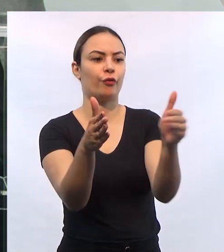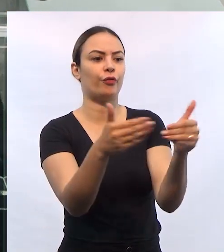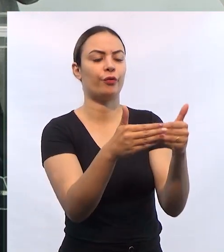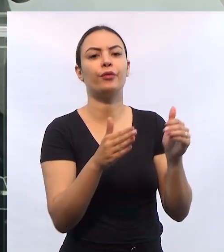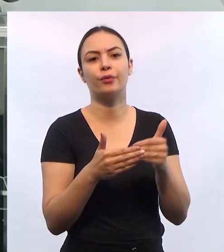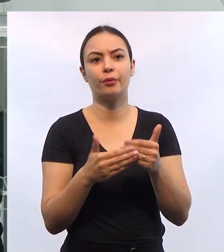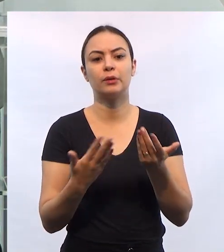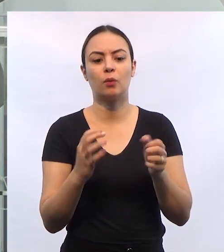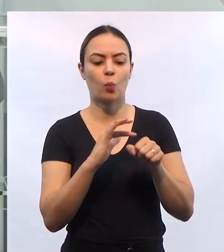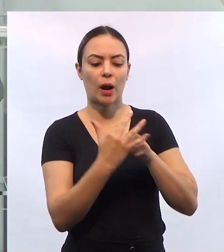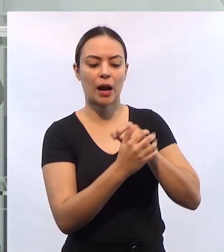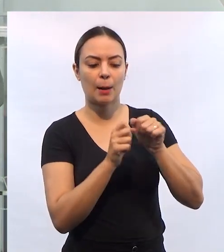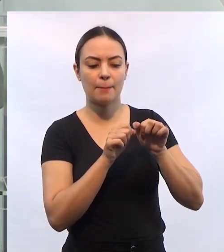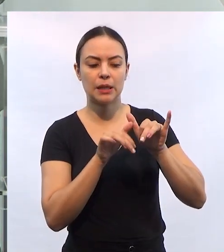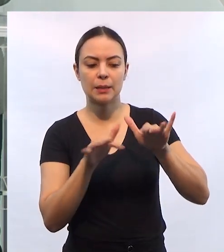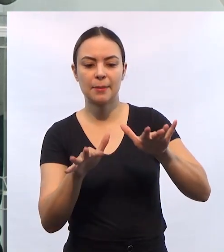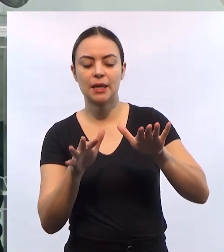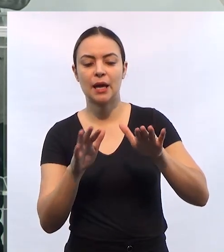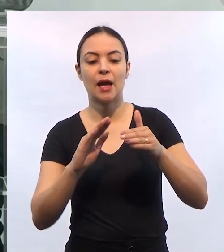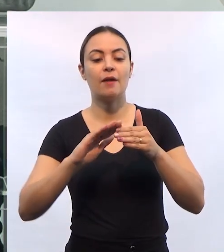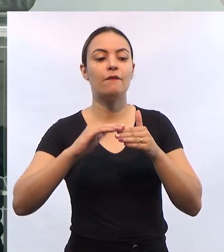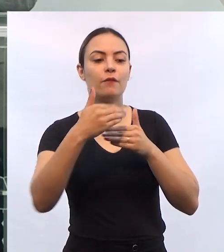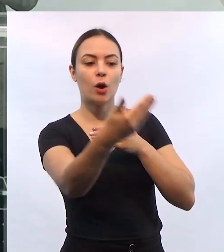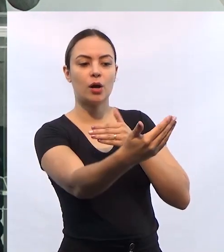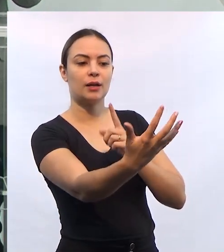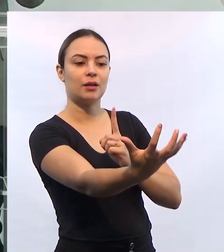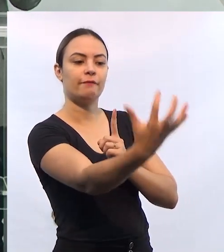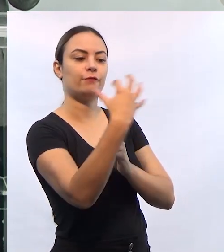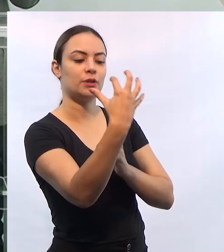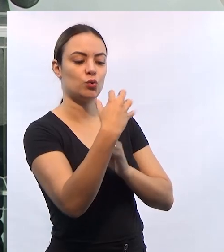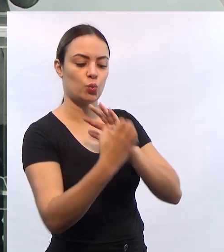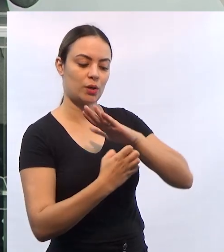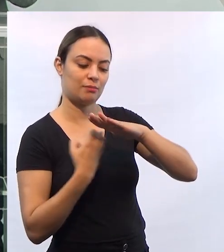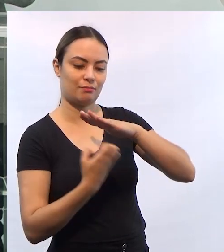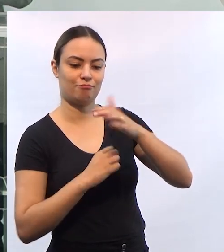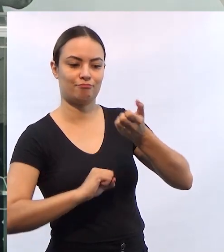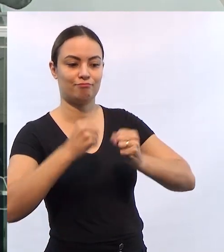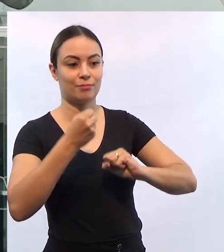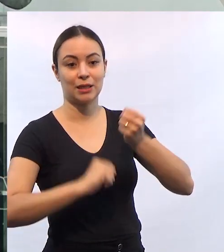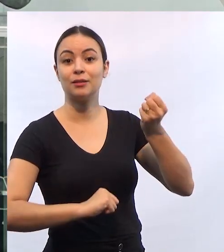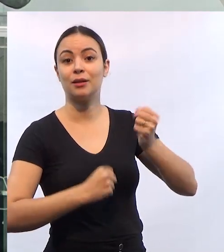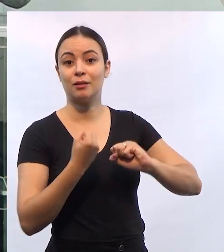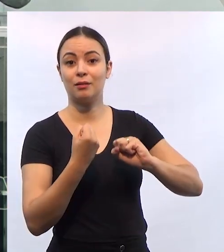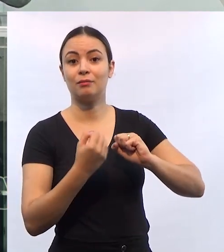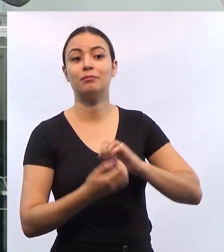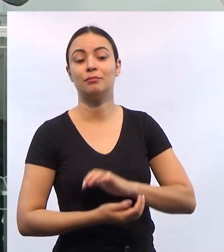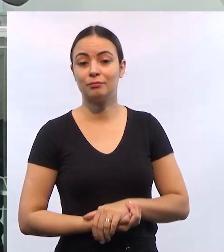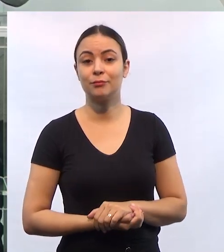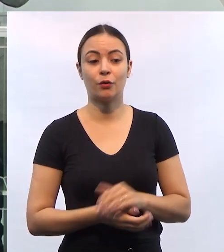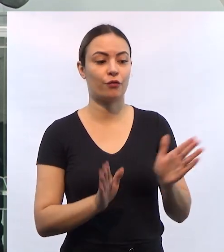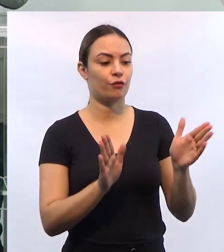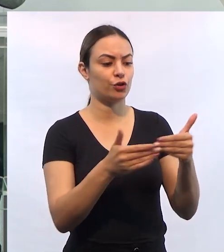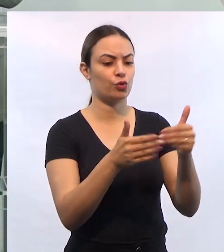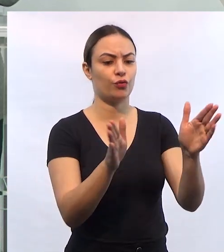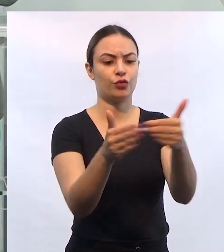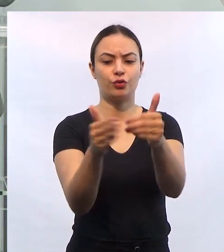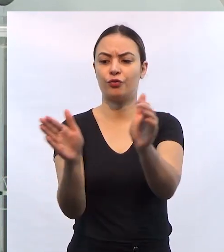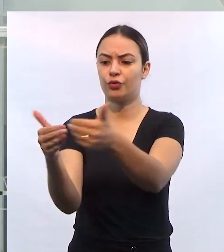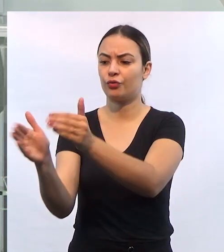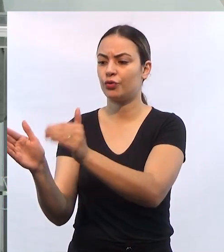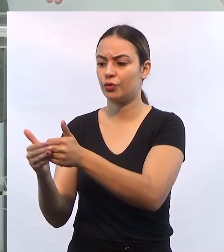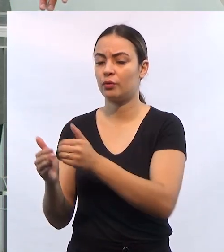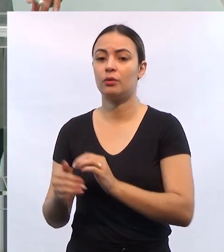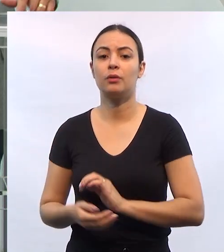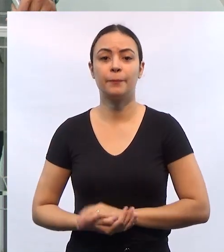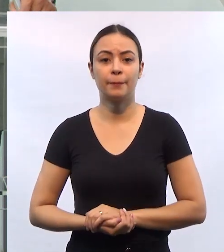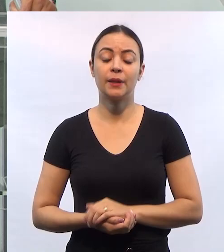tinham público o tempo inteiro ali dentro precisaram fechar as portas e se adaptar. Mas teve muita empresa que às vezes nasceu ali de uma